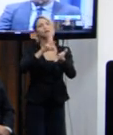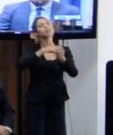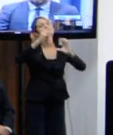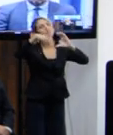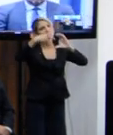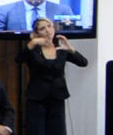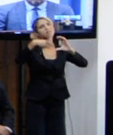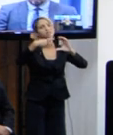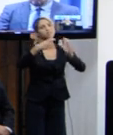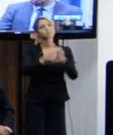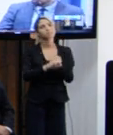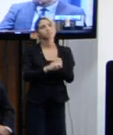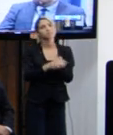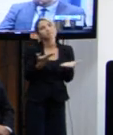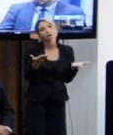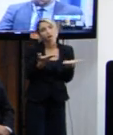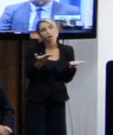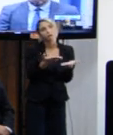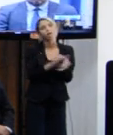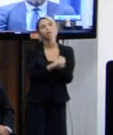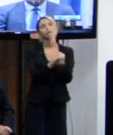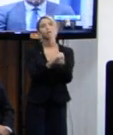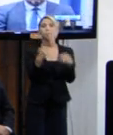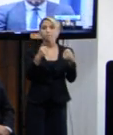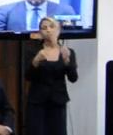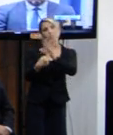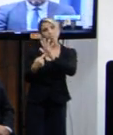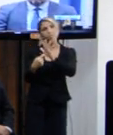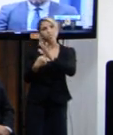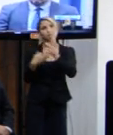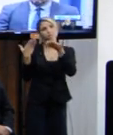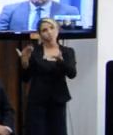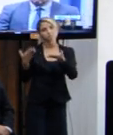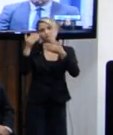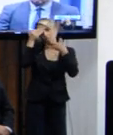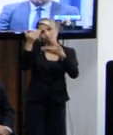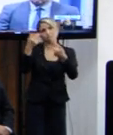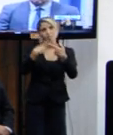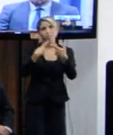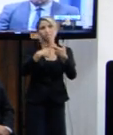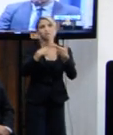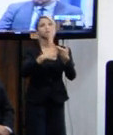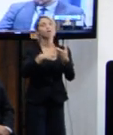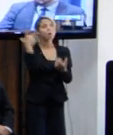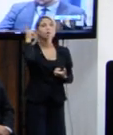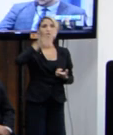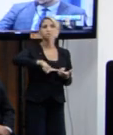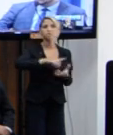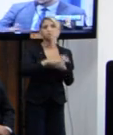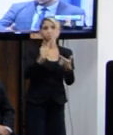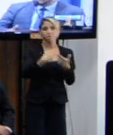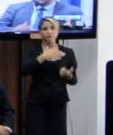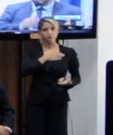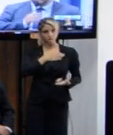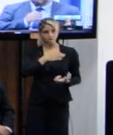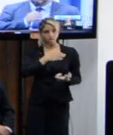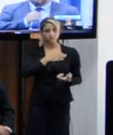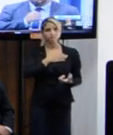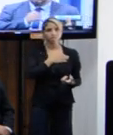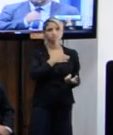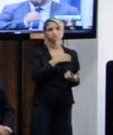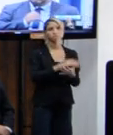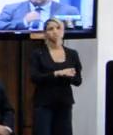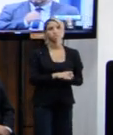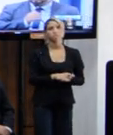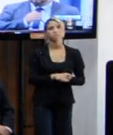Câmara Municipal. E é um retrato dessa gestão, vereador. Retrato de uma gestão que, ao menos de minha parte, e posso ser testemunha